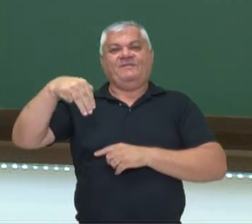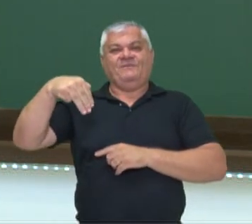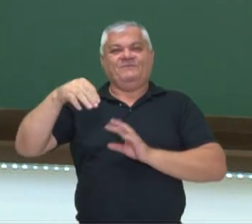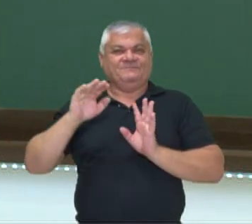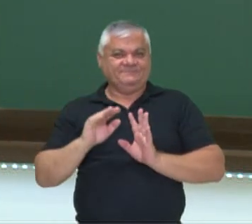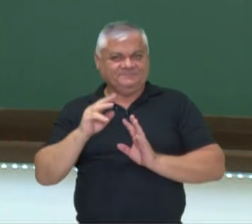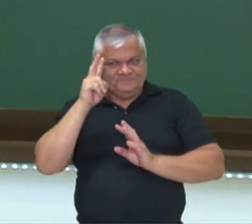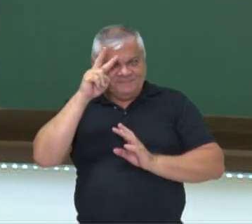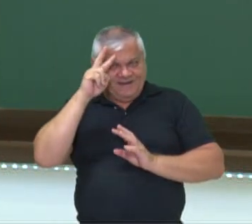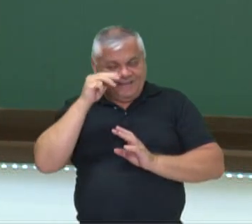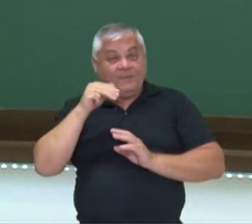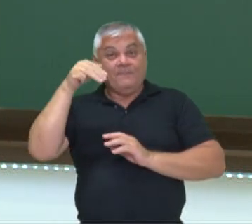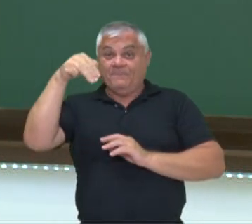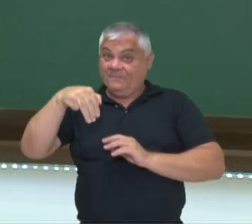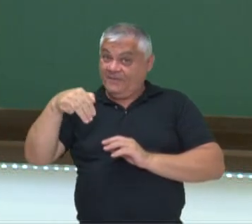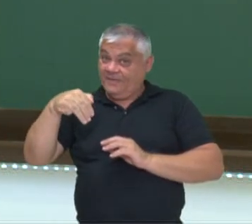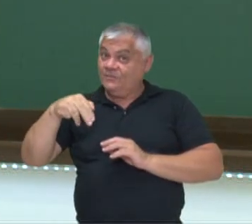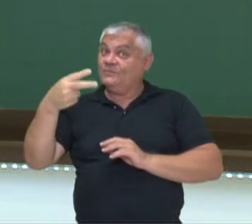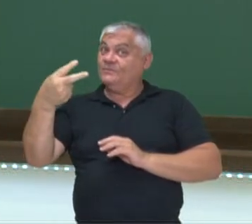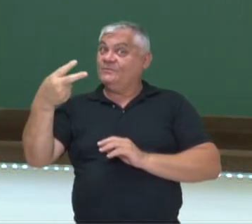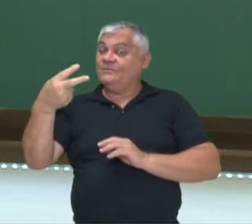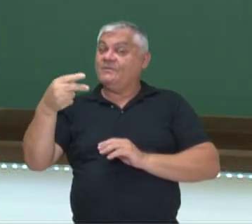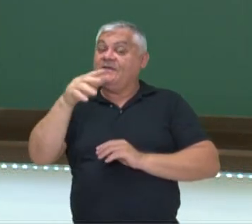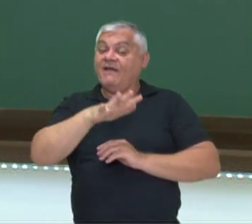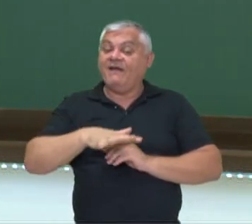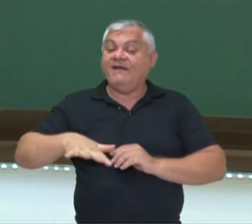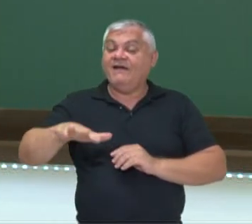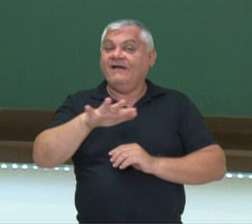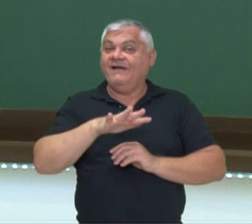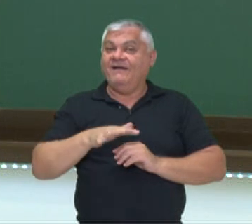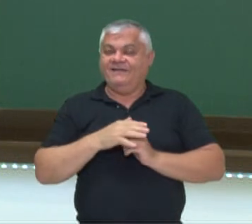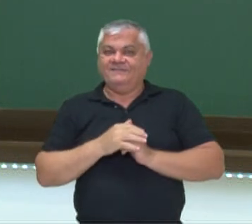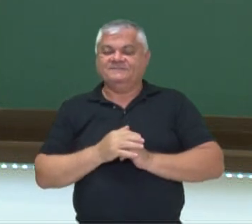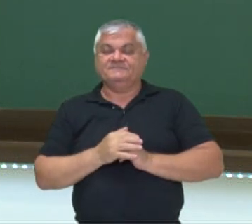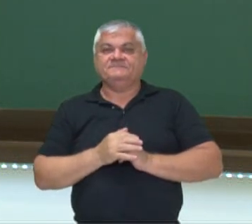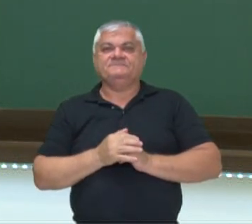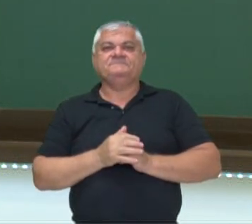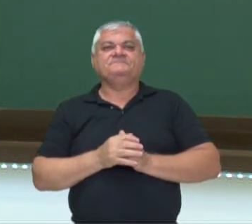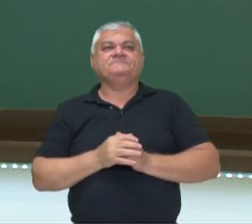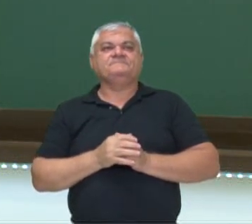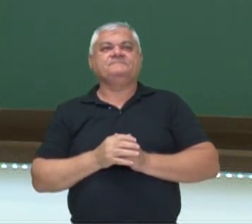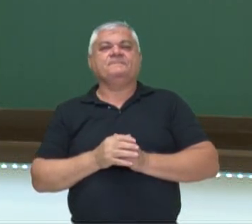quadrados. Lembra do metros quadrados porque estou falando de área. Certo?